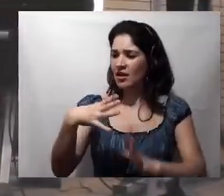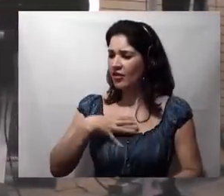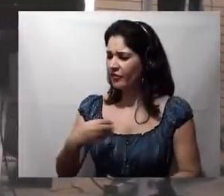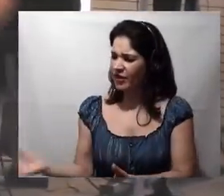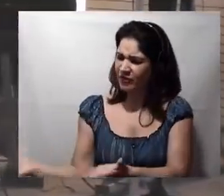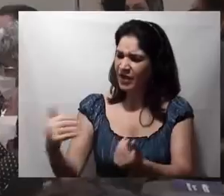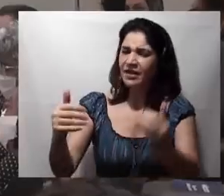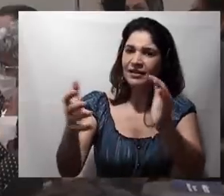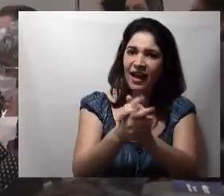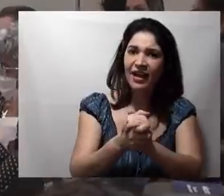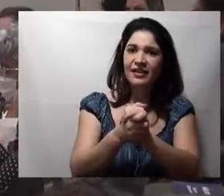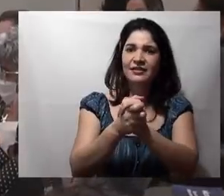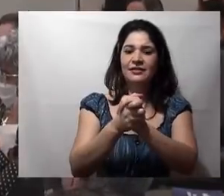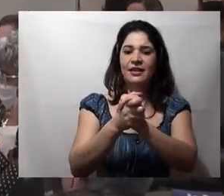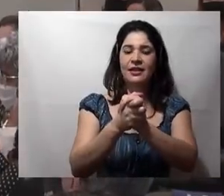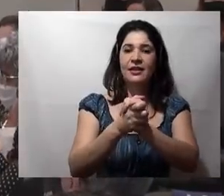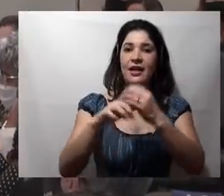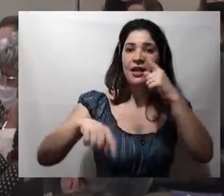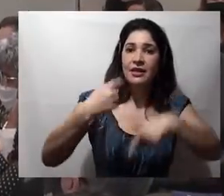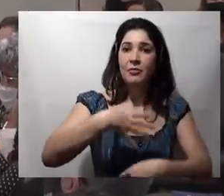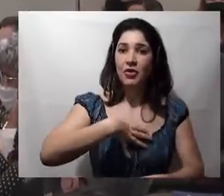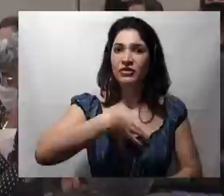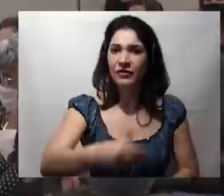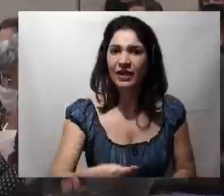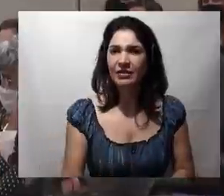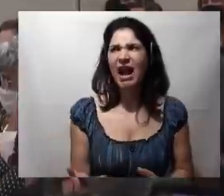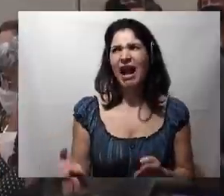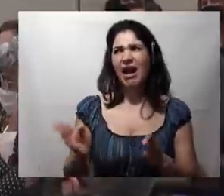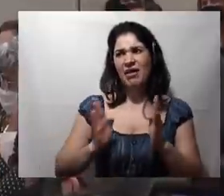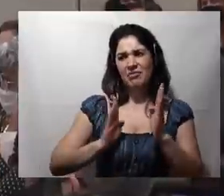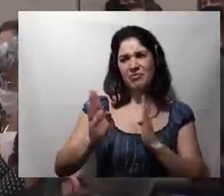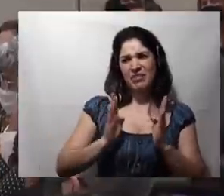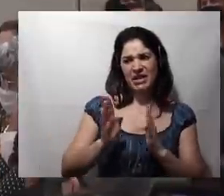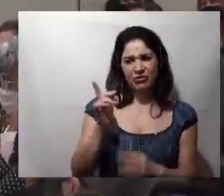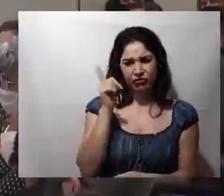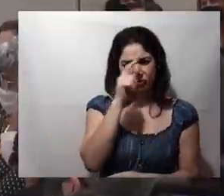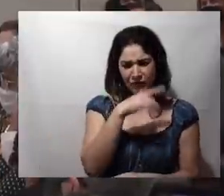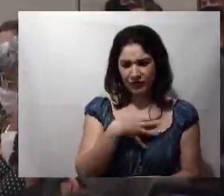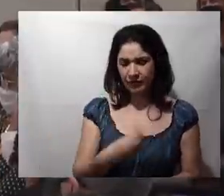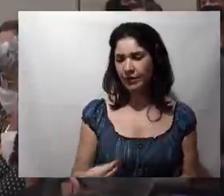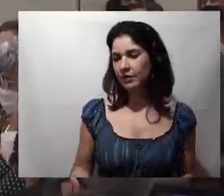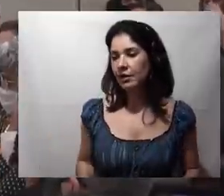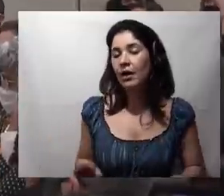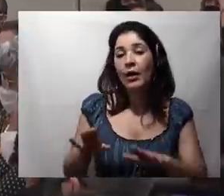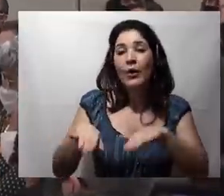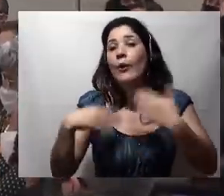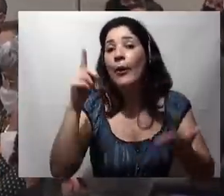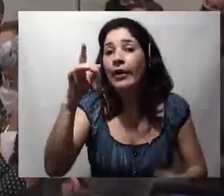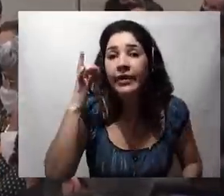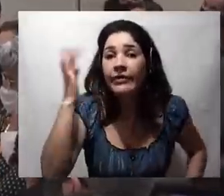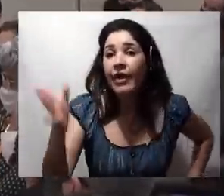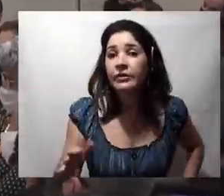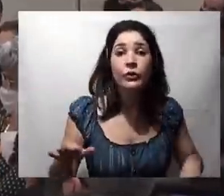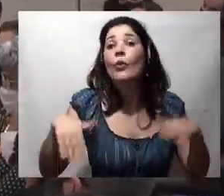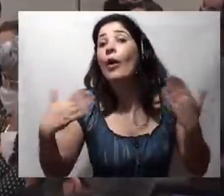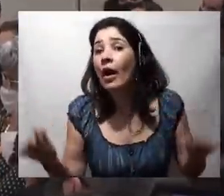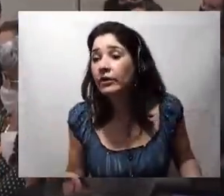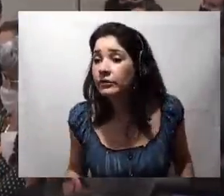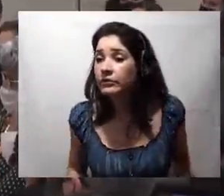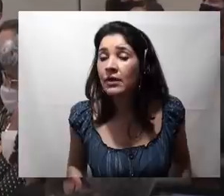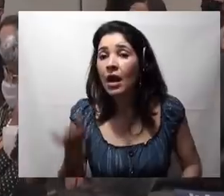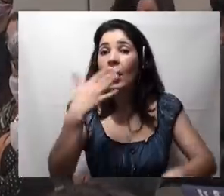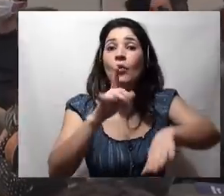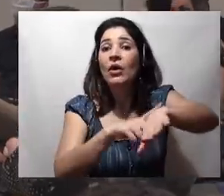casamento tenha filho a pastor o tempo muito difícil para ter filho quando é que foi fácil ter filho ah e outra coisa menino